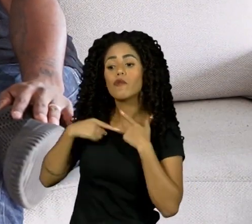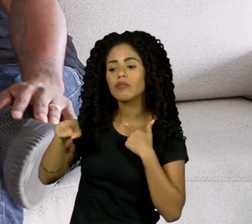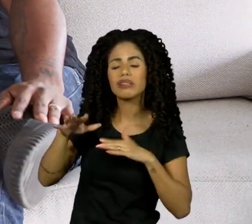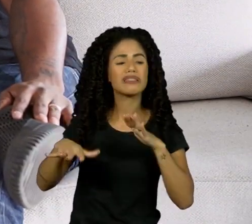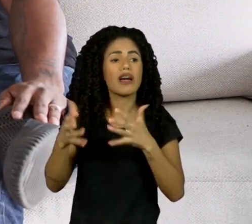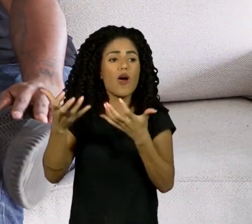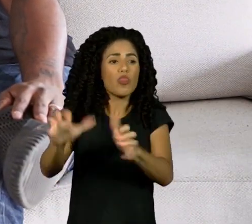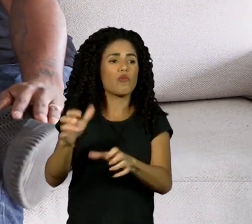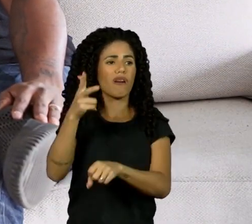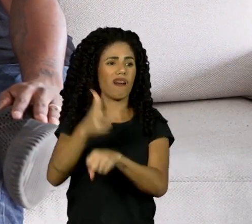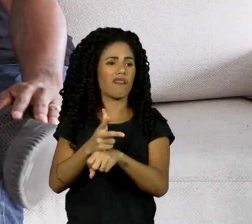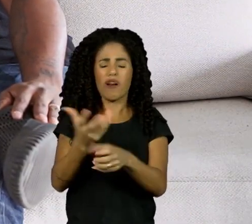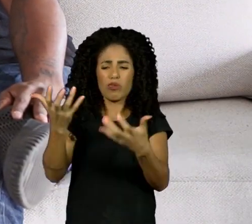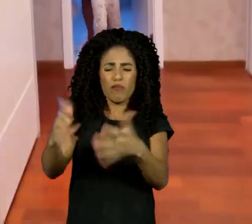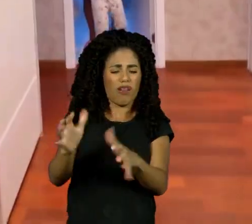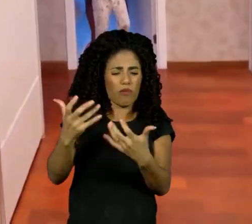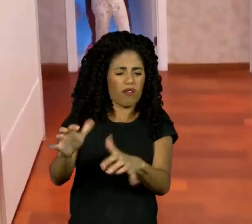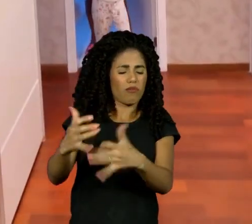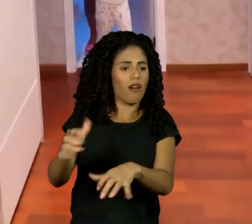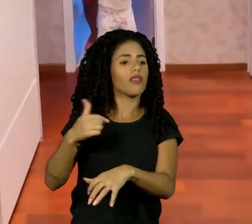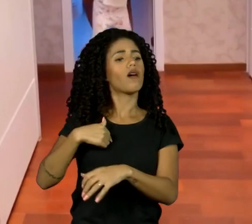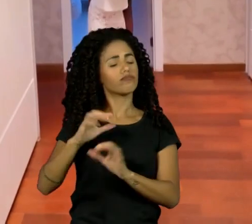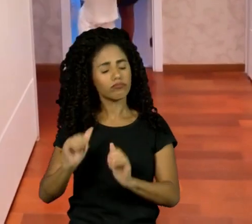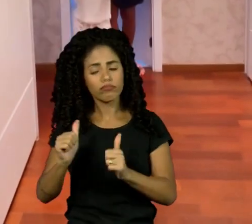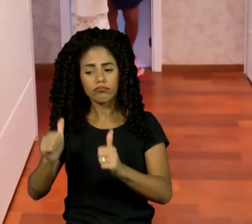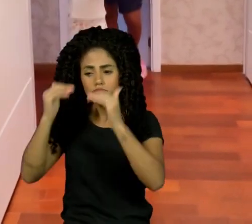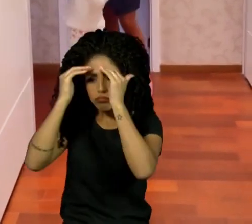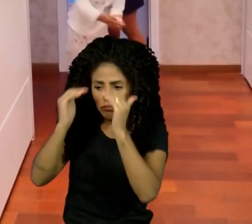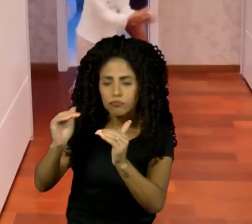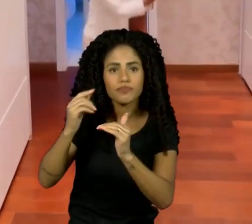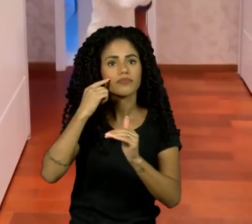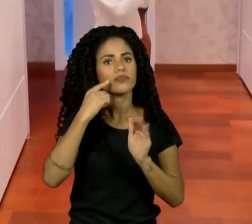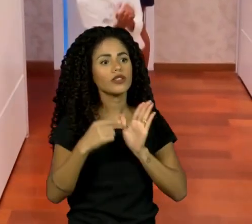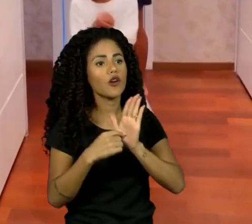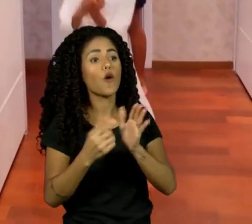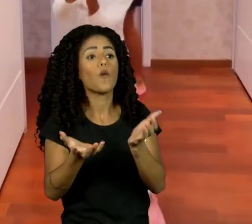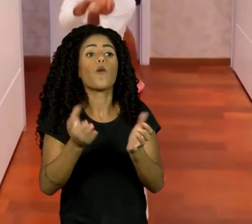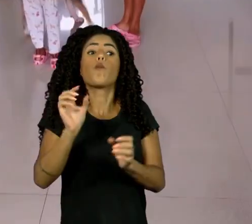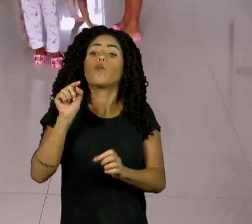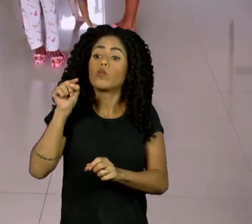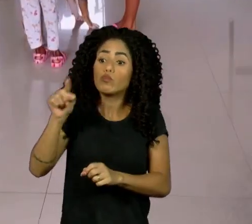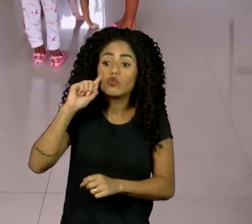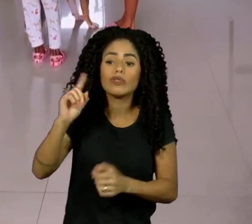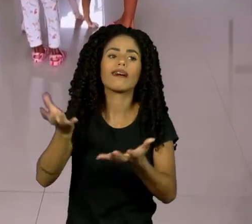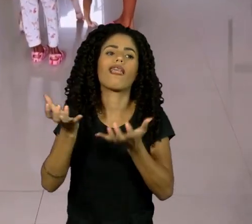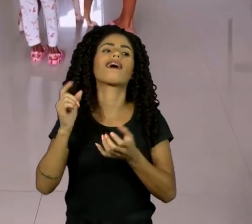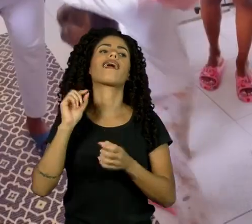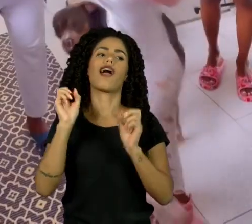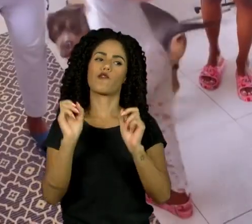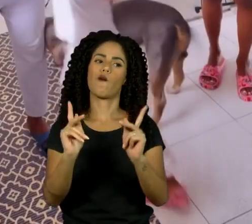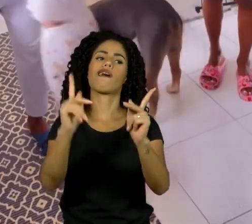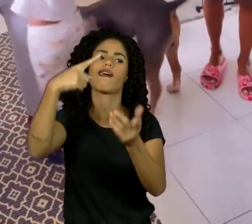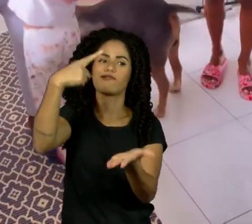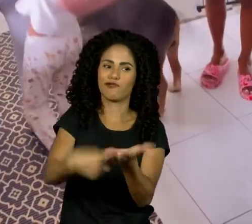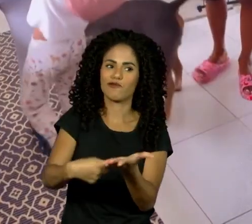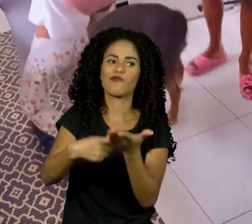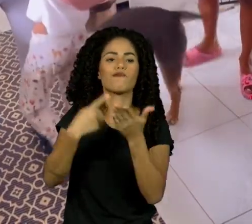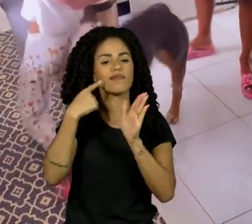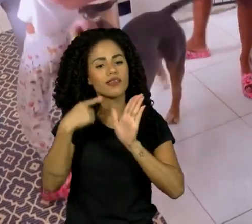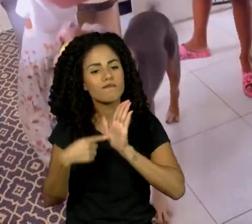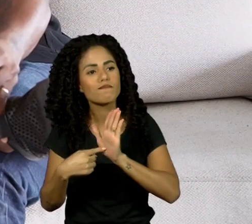quando ela não quer gravar, ela não grava. A gente mostra ela quando ela tá em momentos que ela quer. A gente mostra a nossa vida aqui, o que